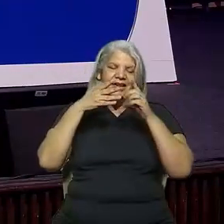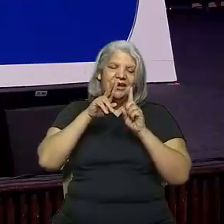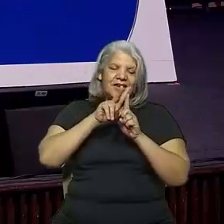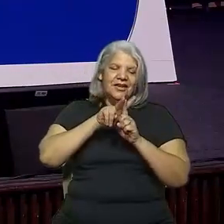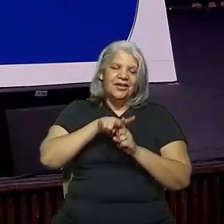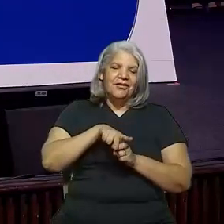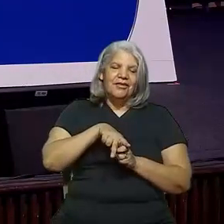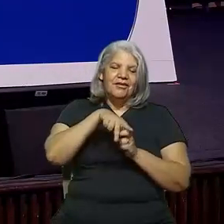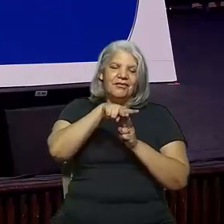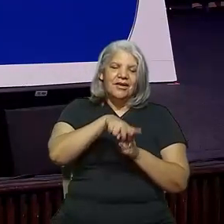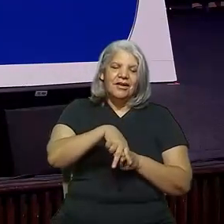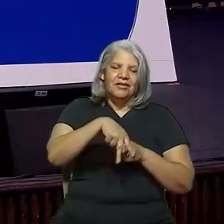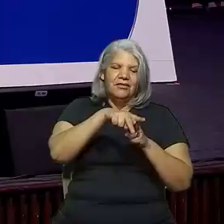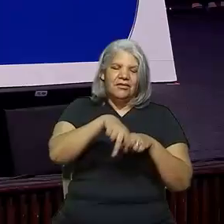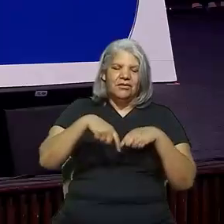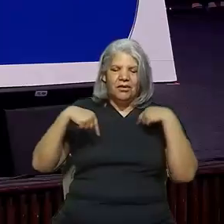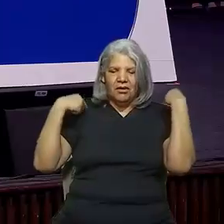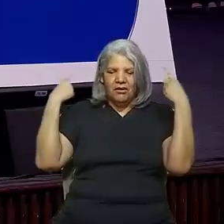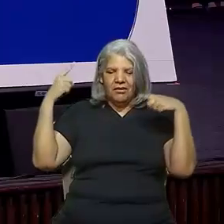categoria juvenil?